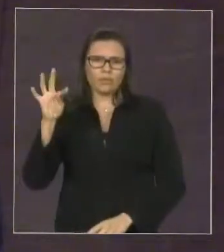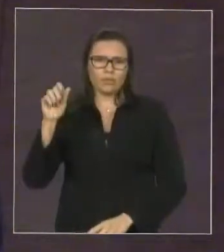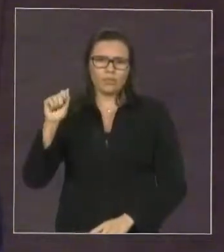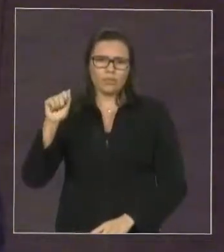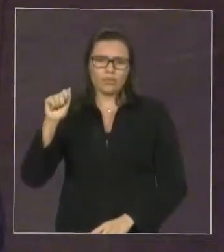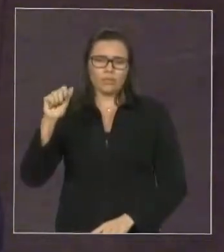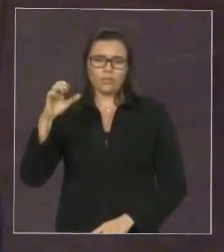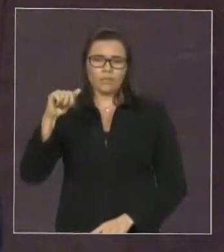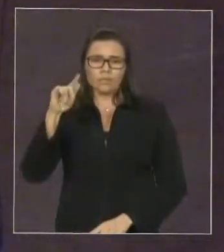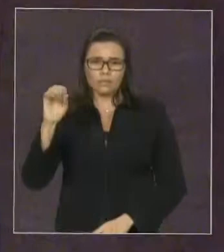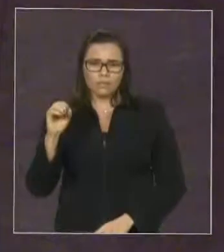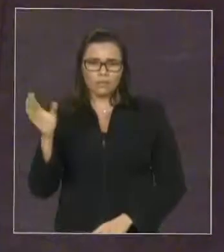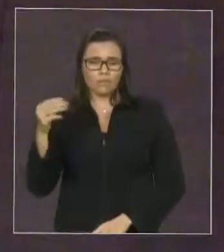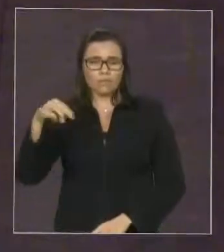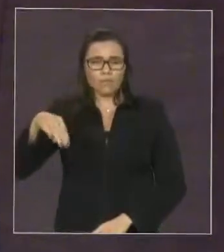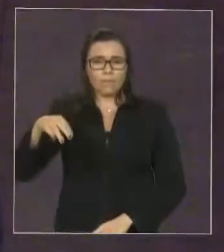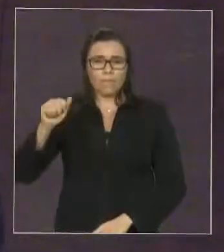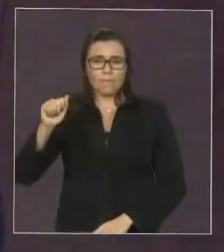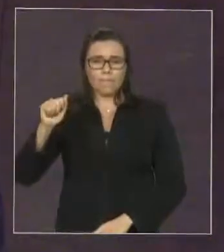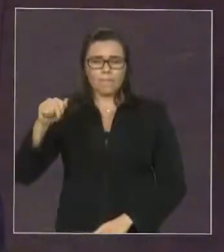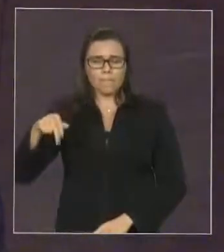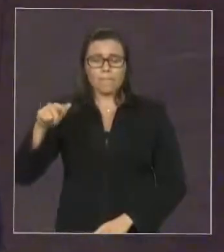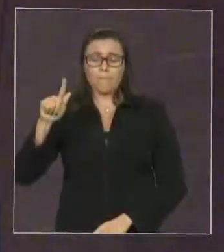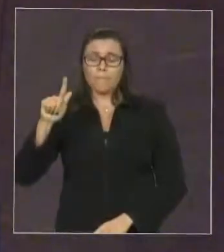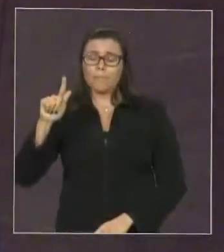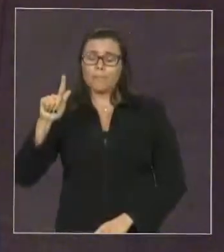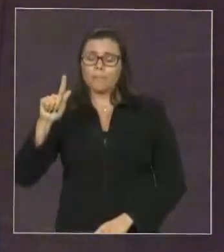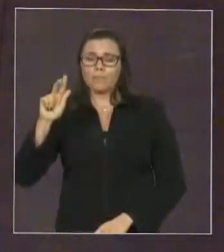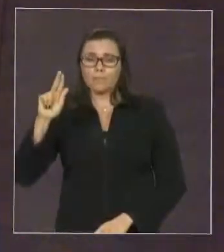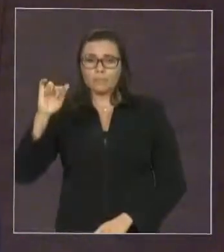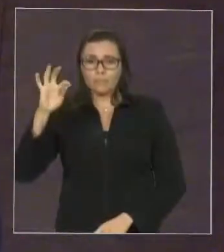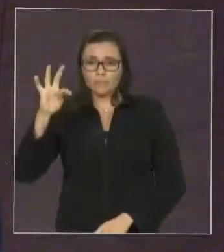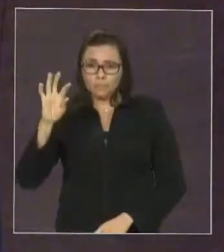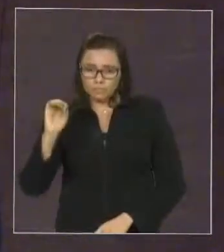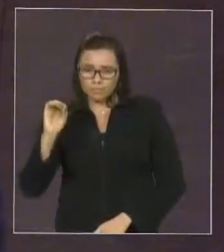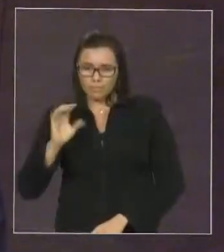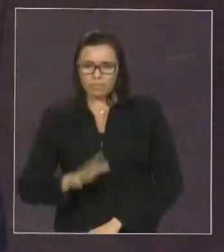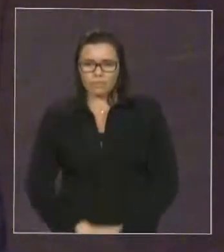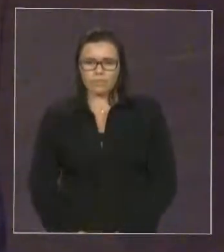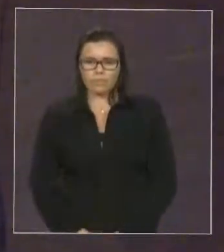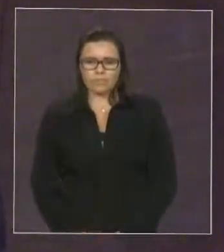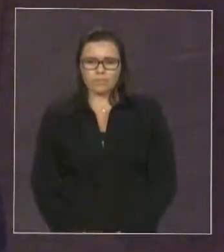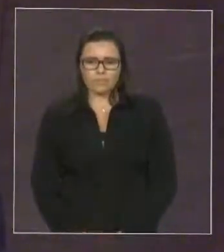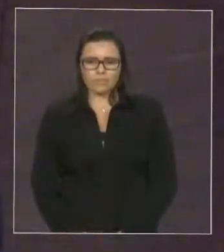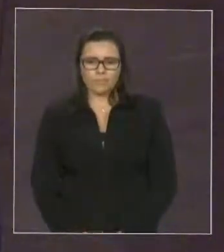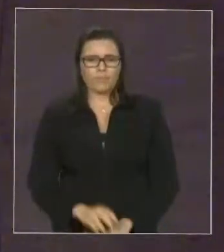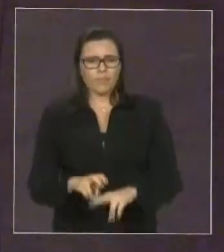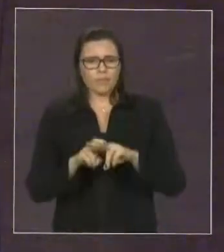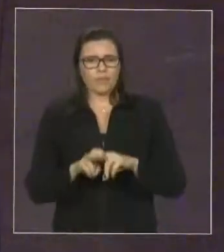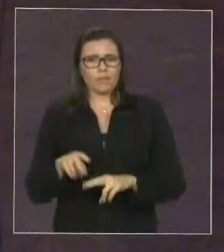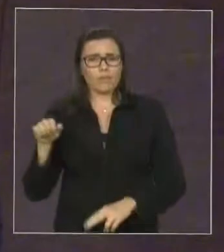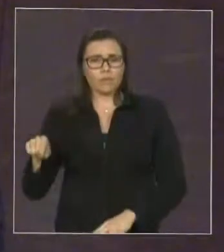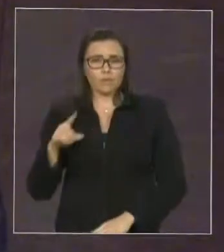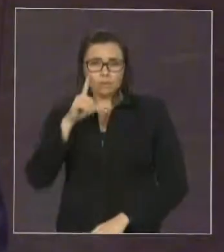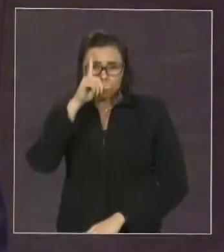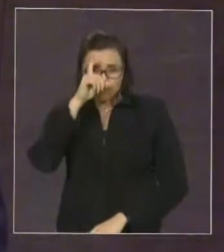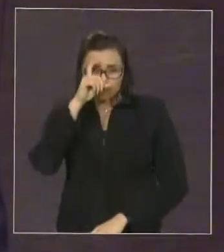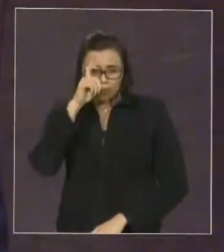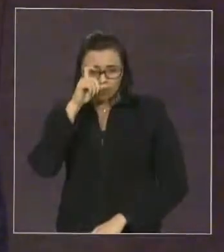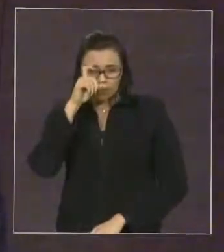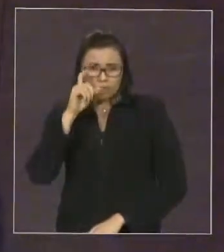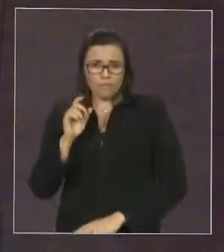estado. Portanto, esse hospital é da máxima importância para o povo